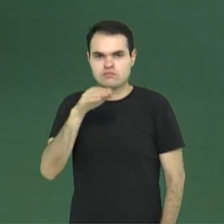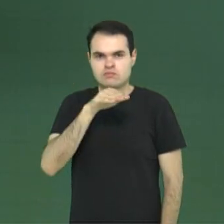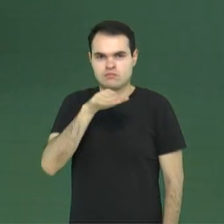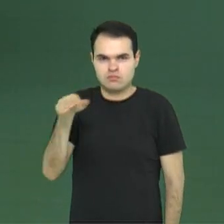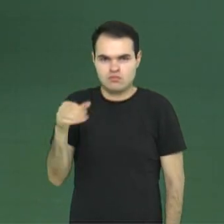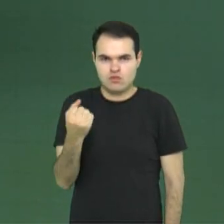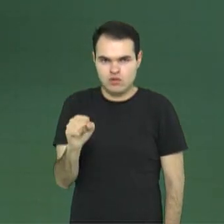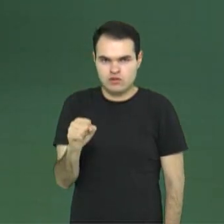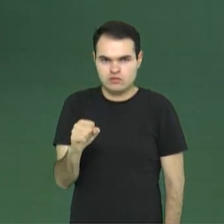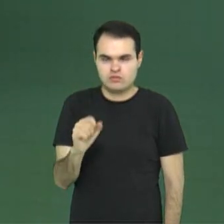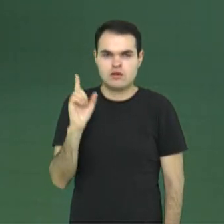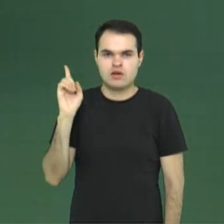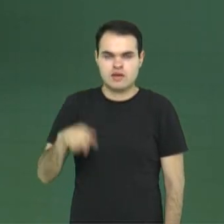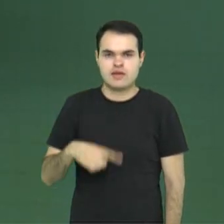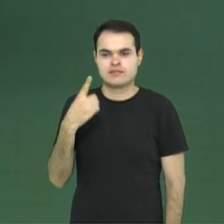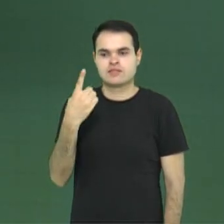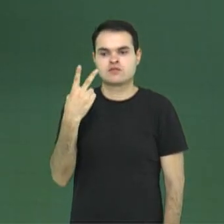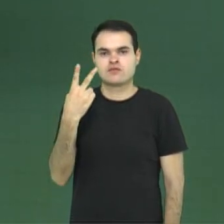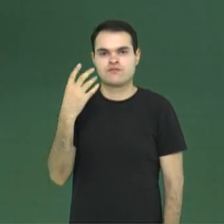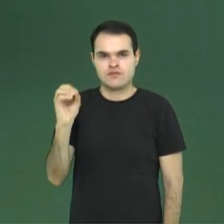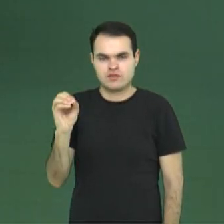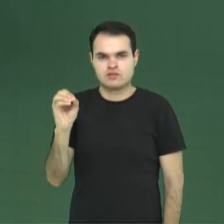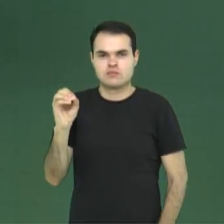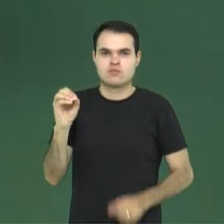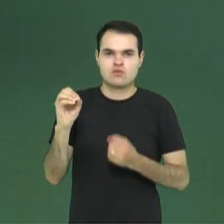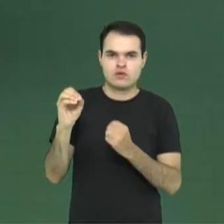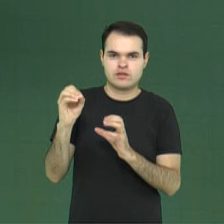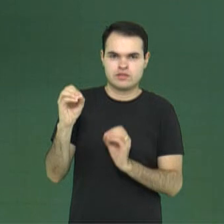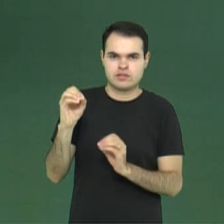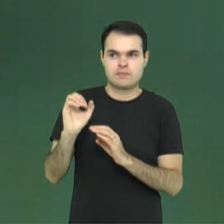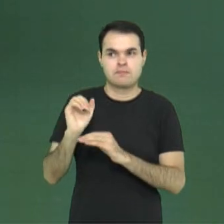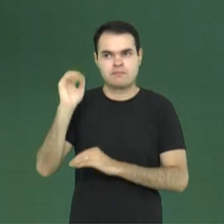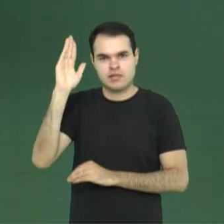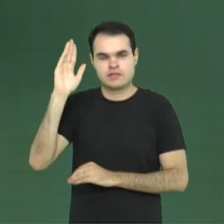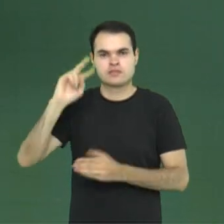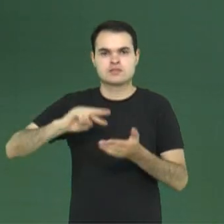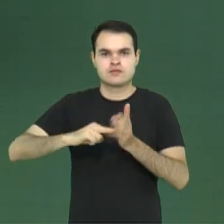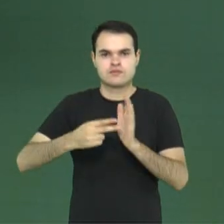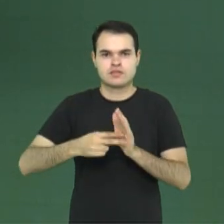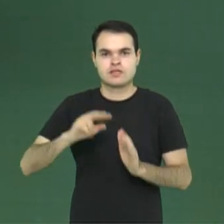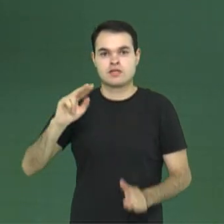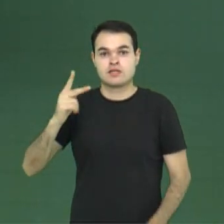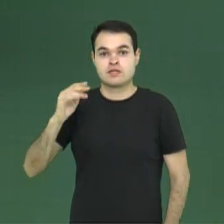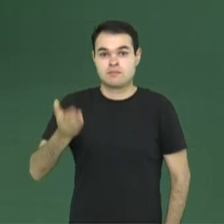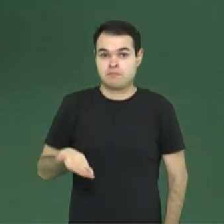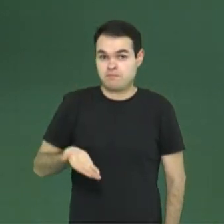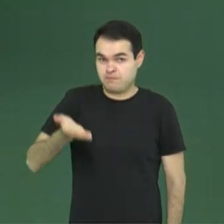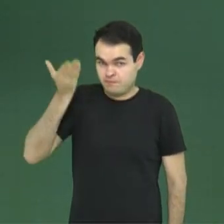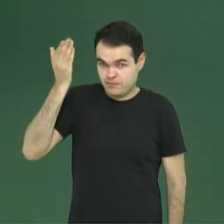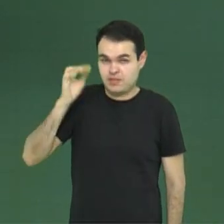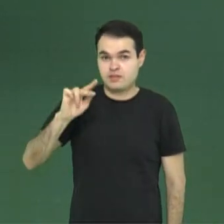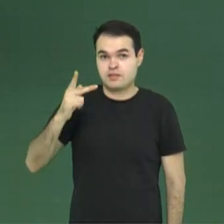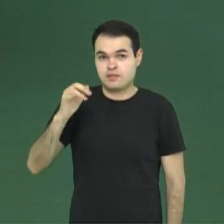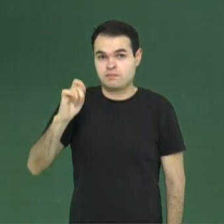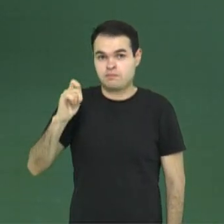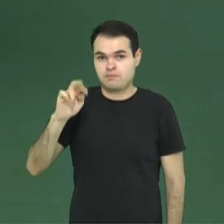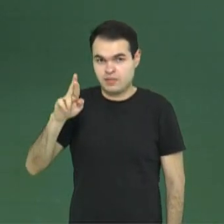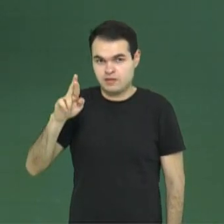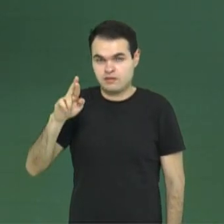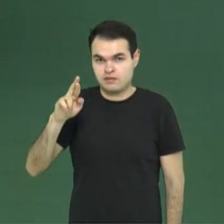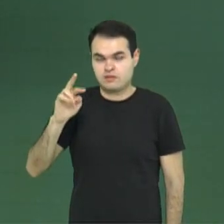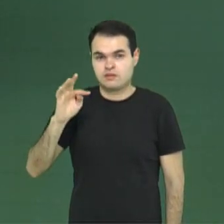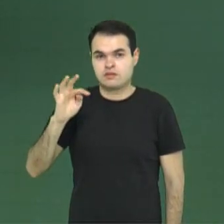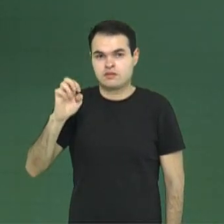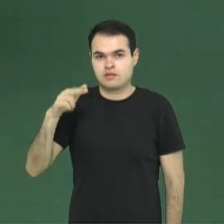120 por 80. Quando ela está acima, a gente chama de hipertensão, acima de 12 e acima de 8,